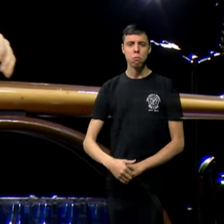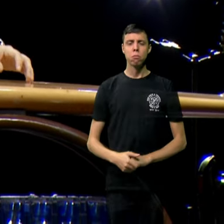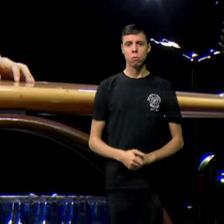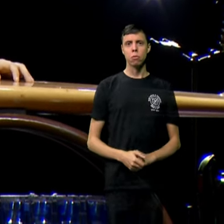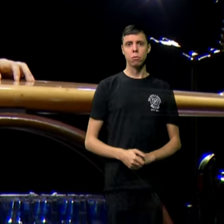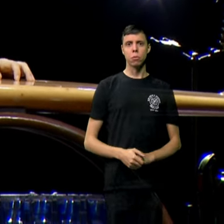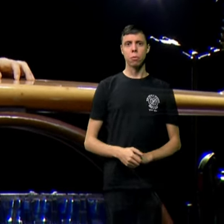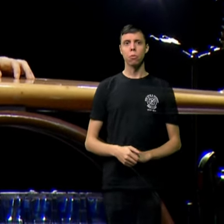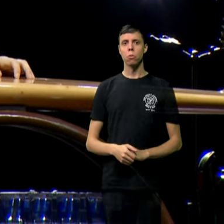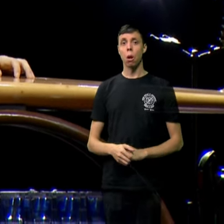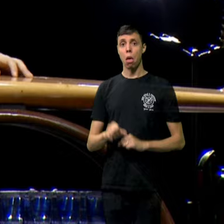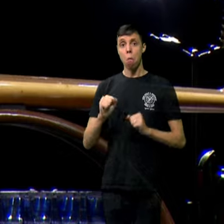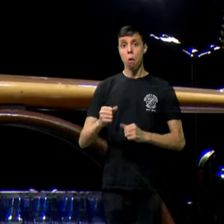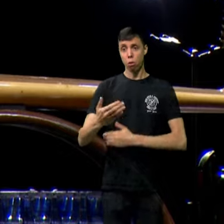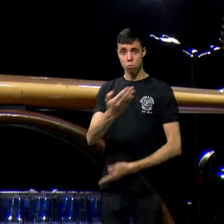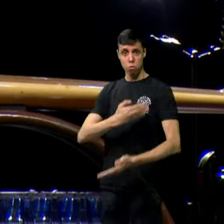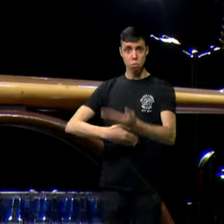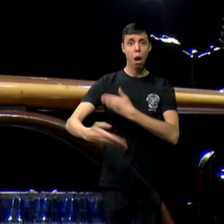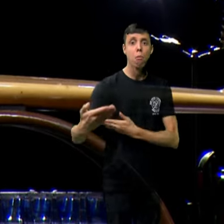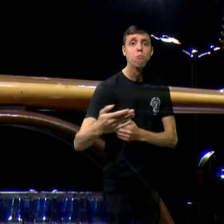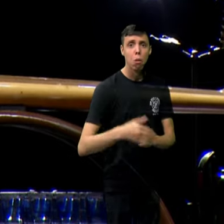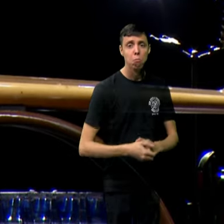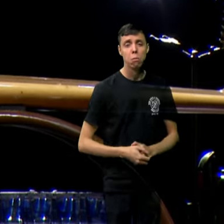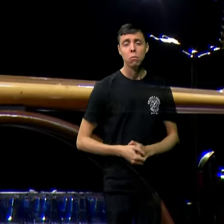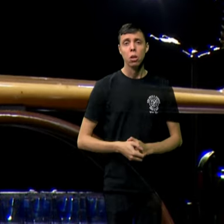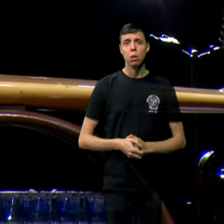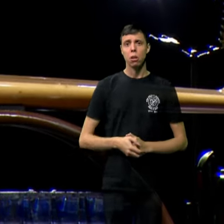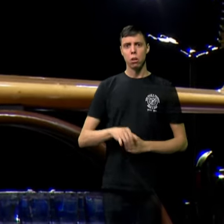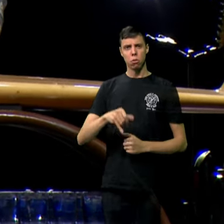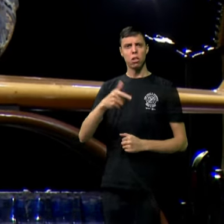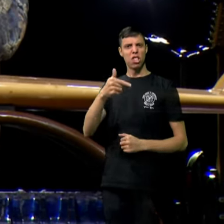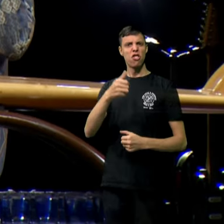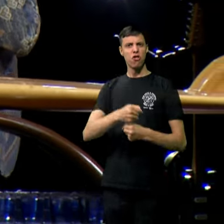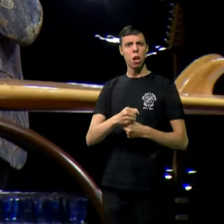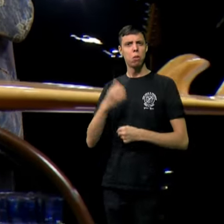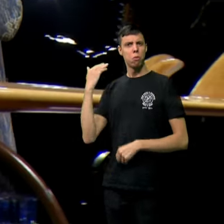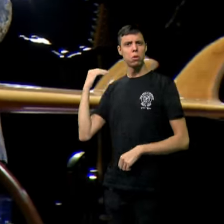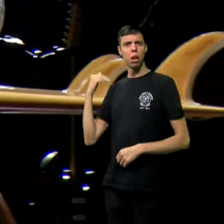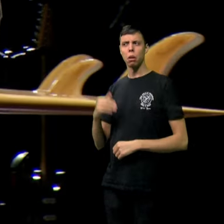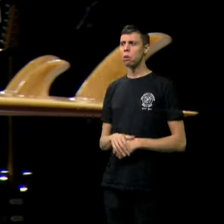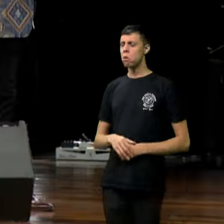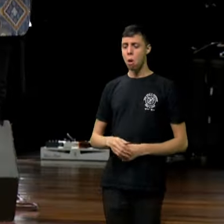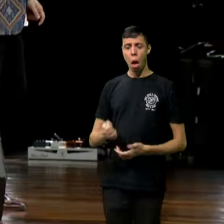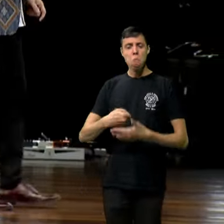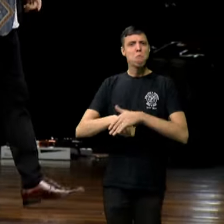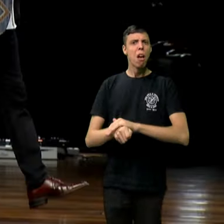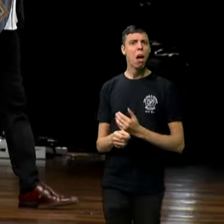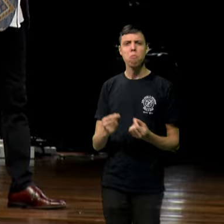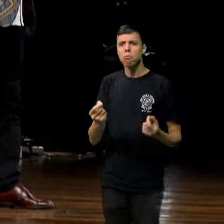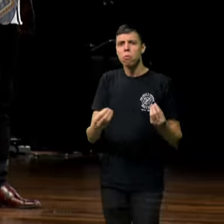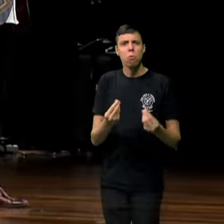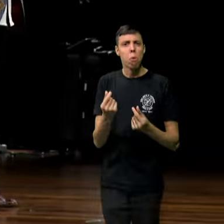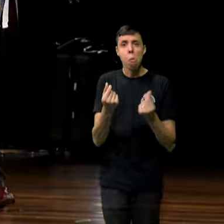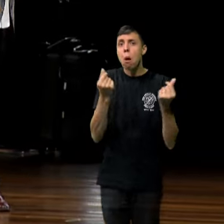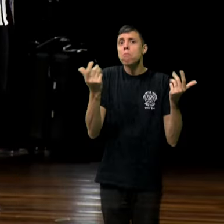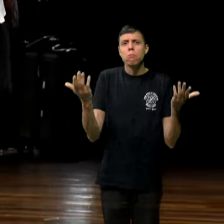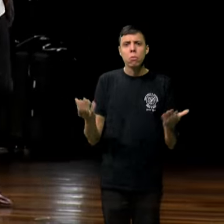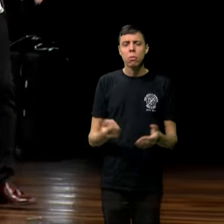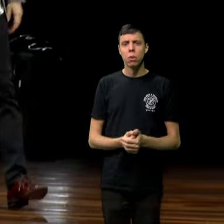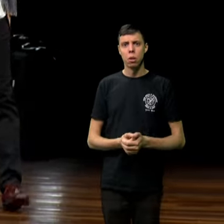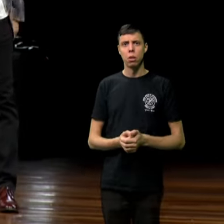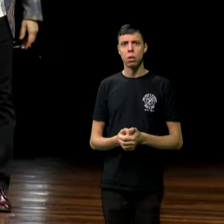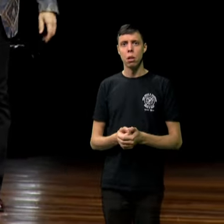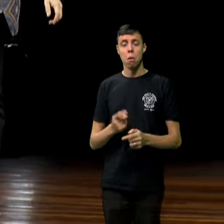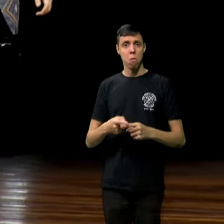totalmente transferível. Nesses 7 anos você se pergunta para onde eu estava enviando dinheiro. Porque 7 anos minha empresa estava